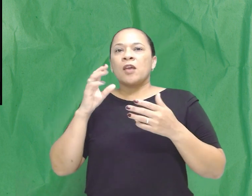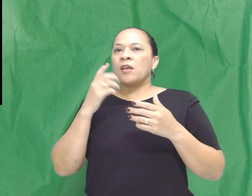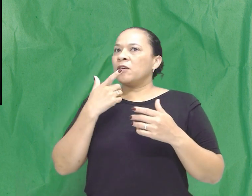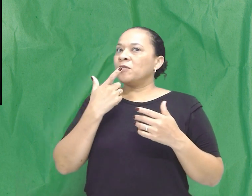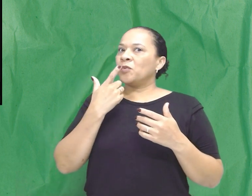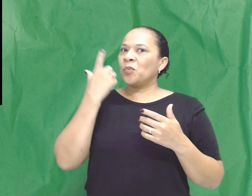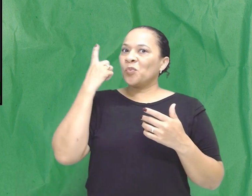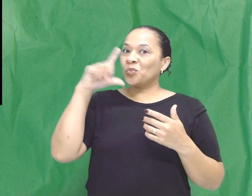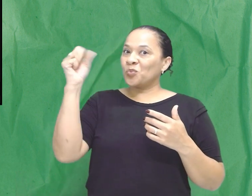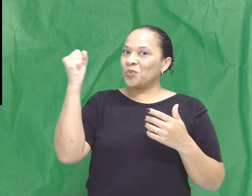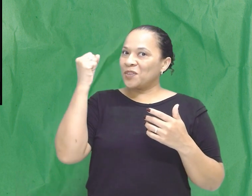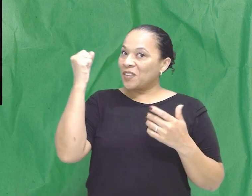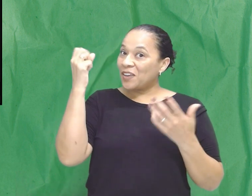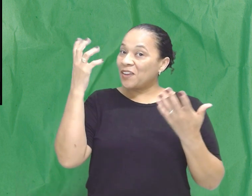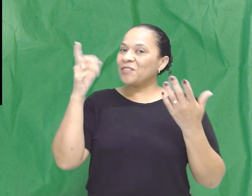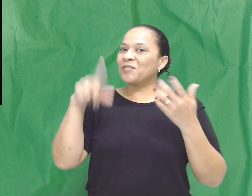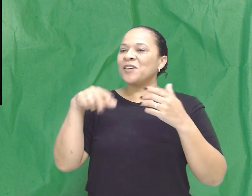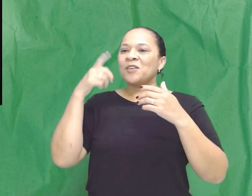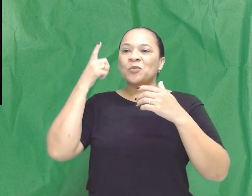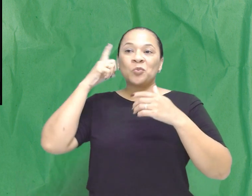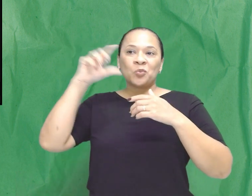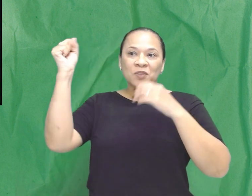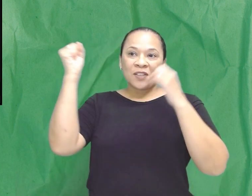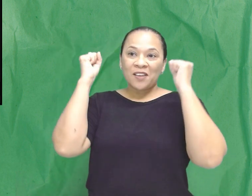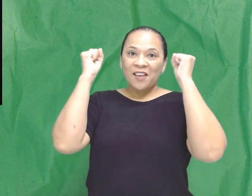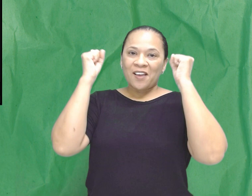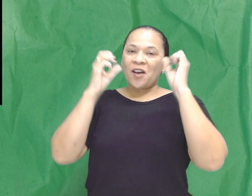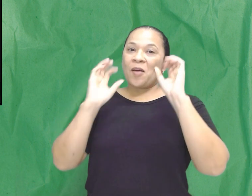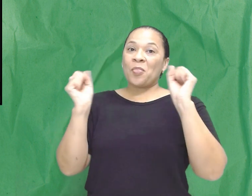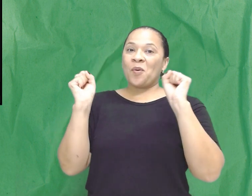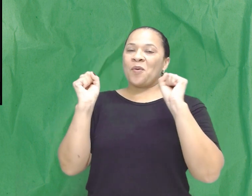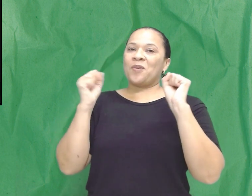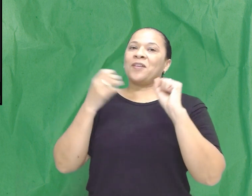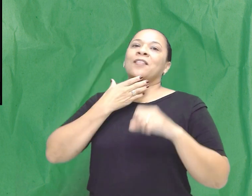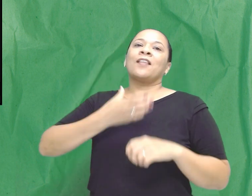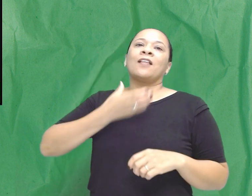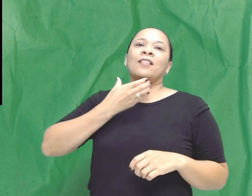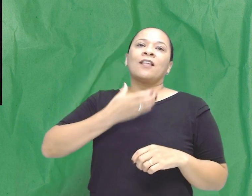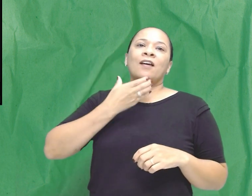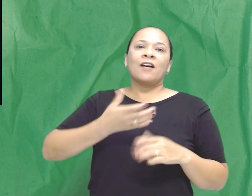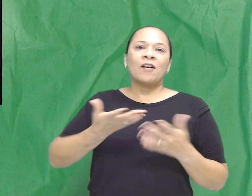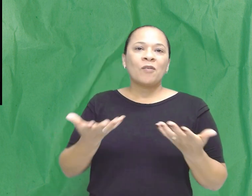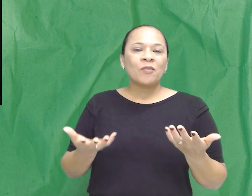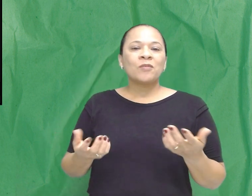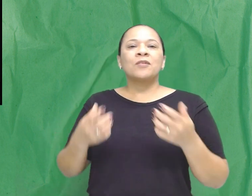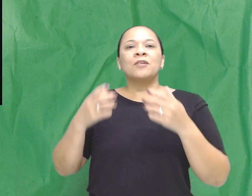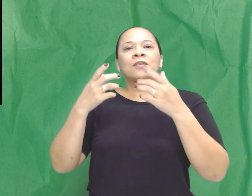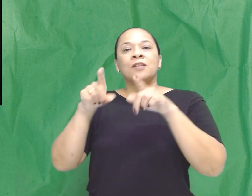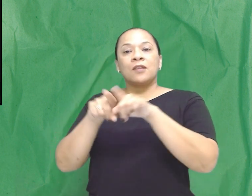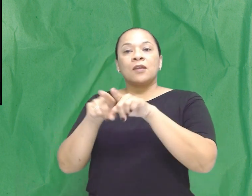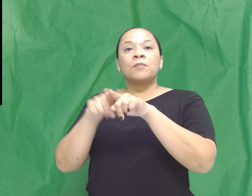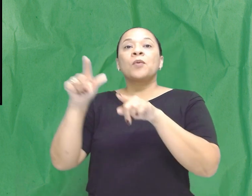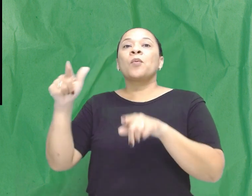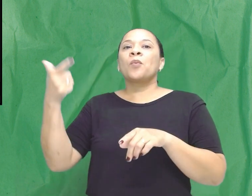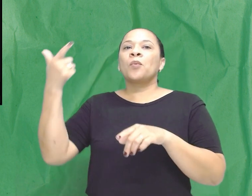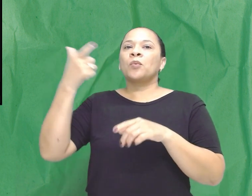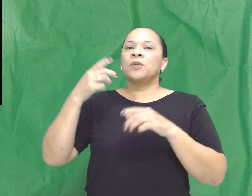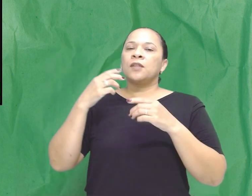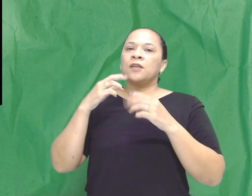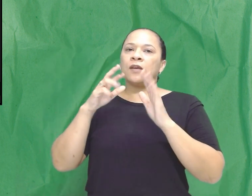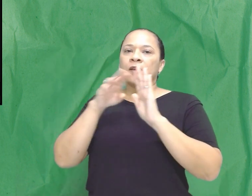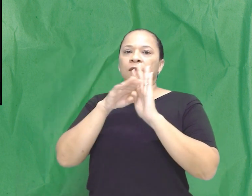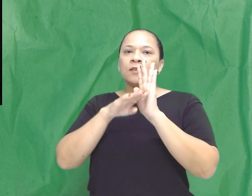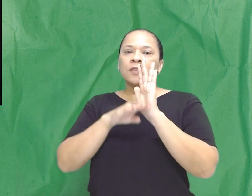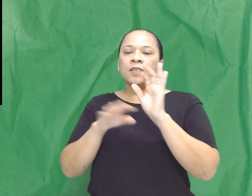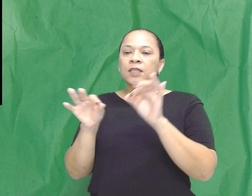mas principalmente na época de Natal, e tem uma receita bem simplesinha, mas muito gostosa e tradicional, que